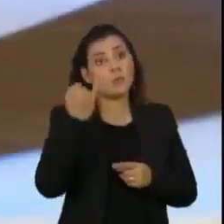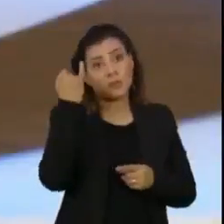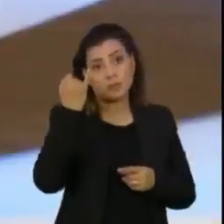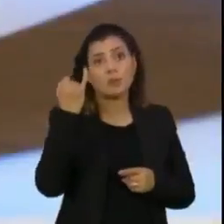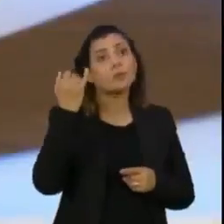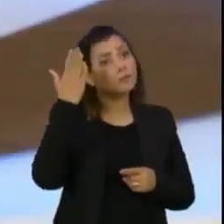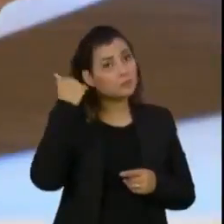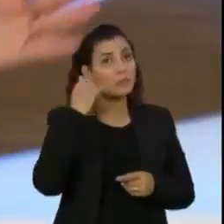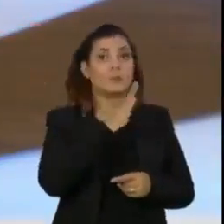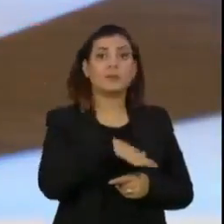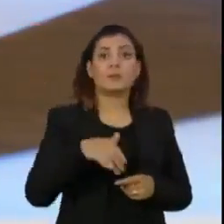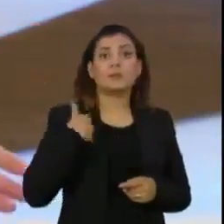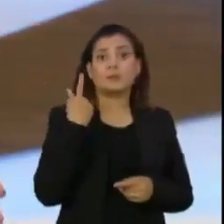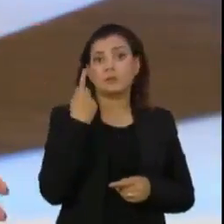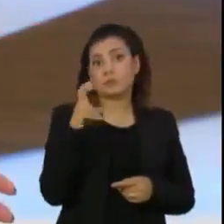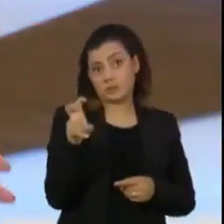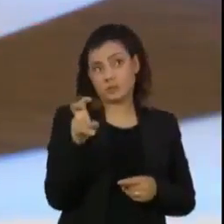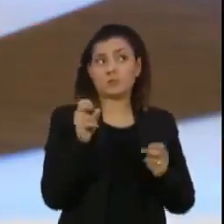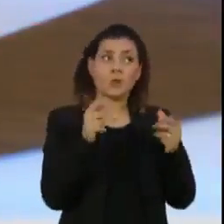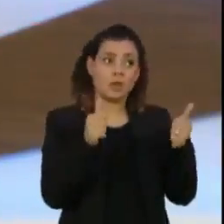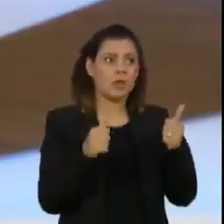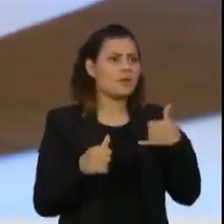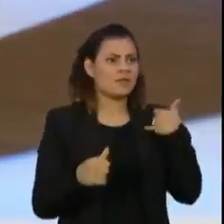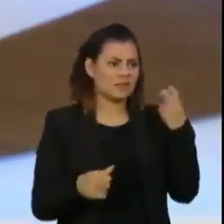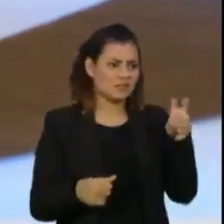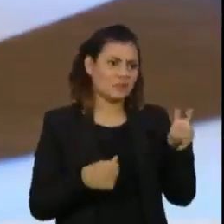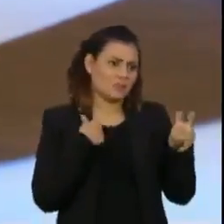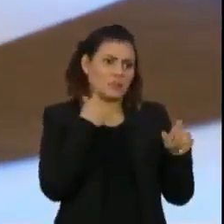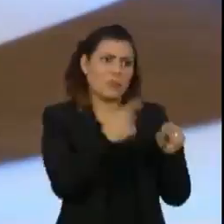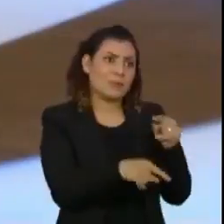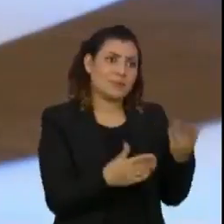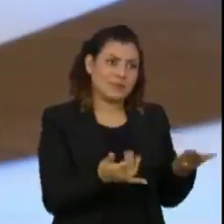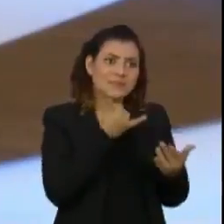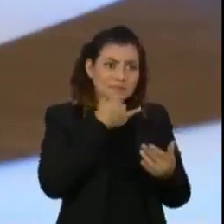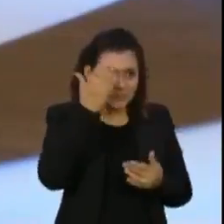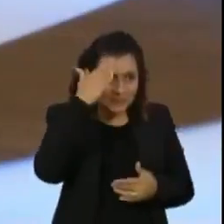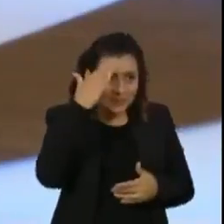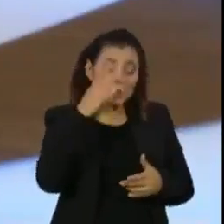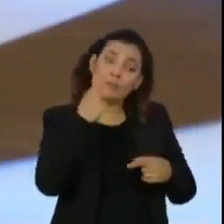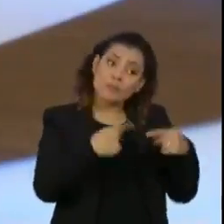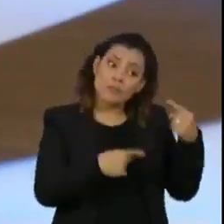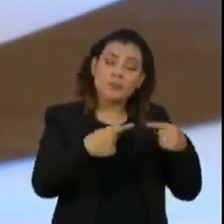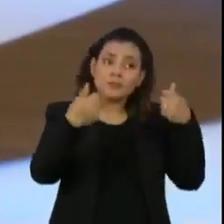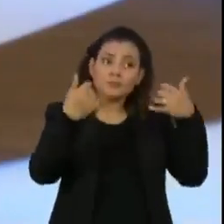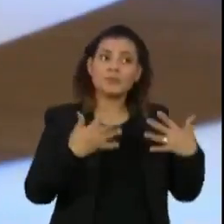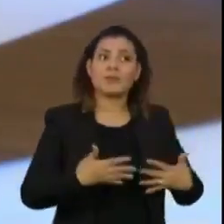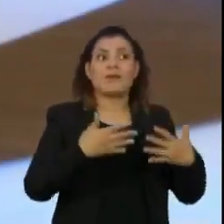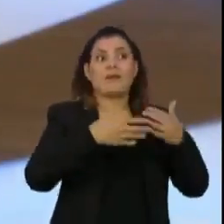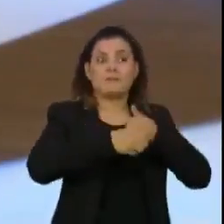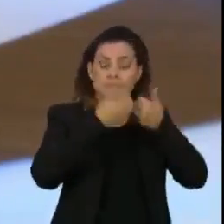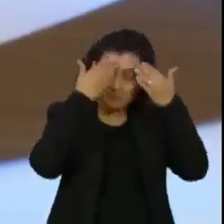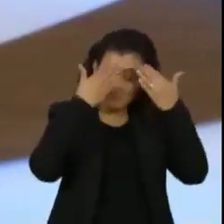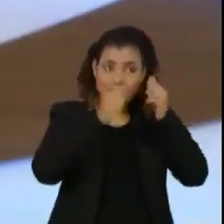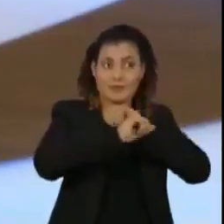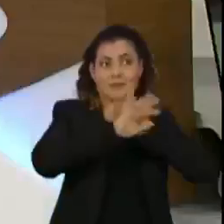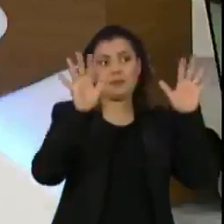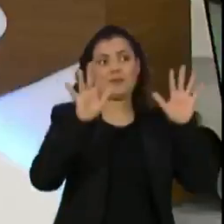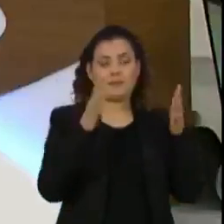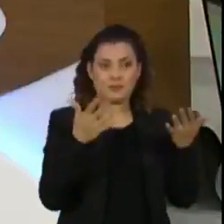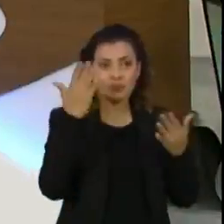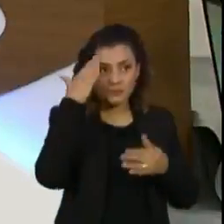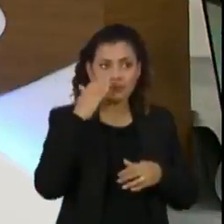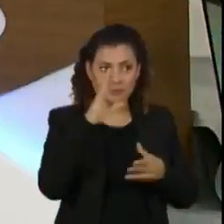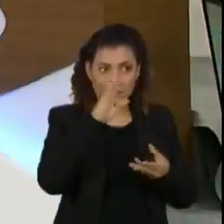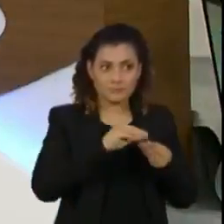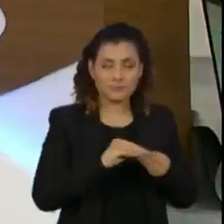falar sobre tudo com crianças de 15 anos e com crianças de 5 anos. Então, só para a gente deixar aqui o debate amplo e delineado